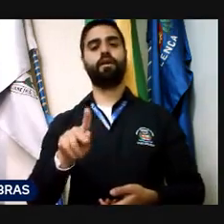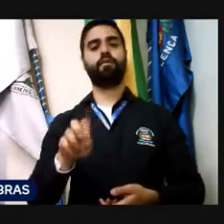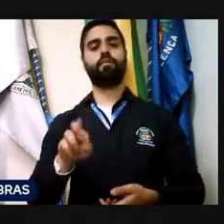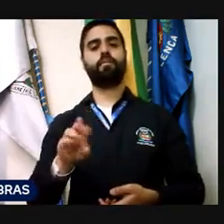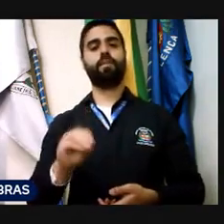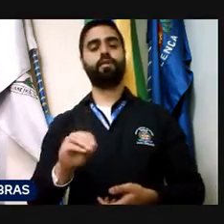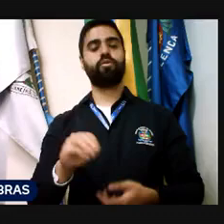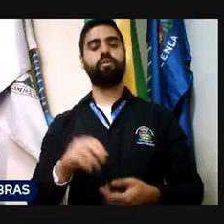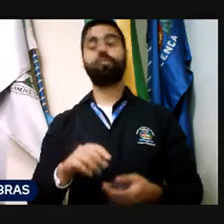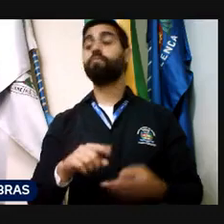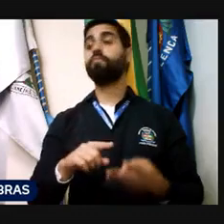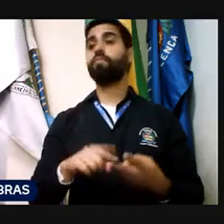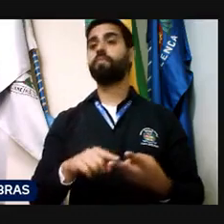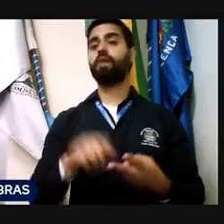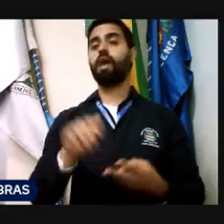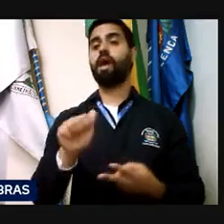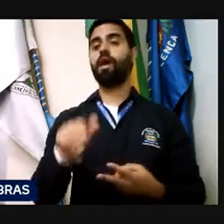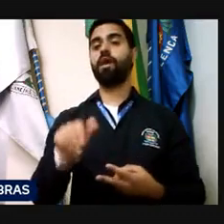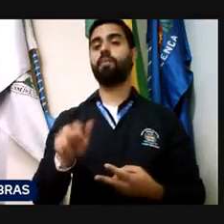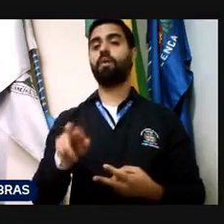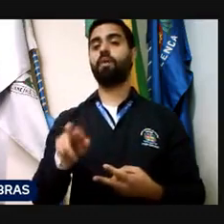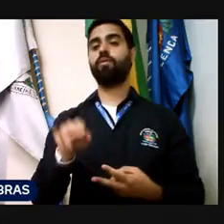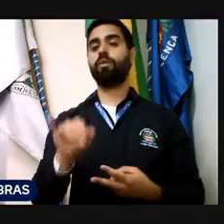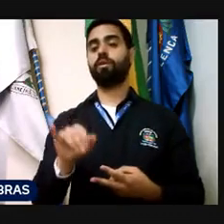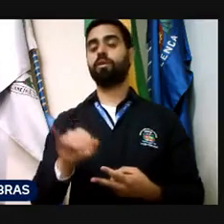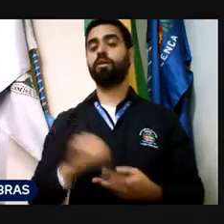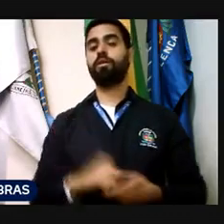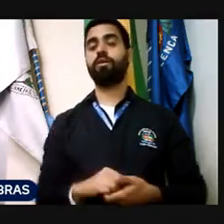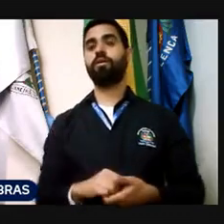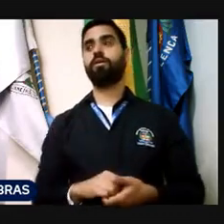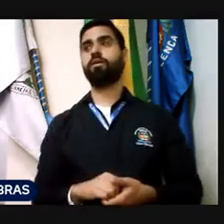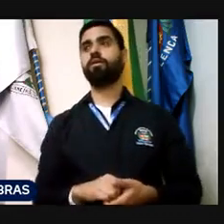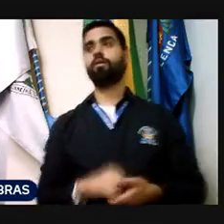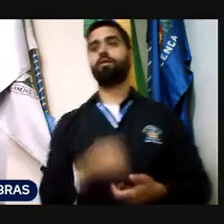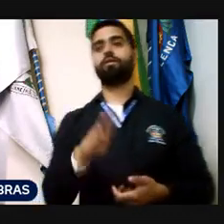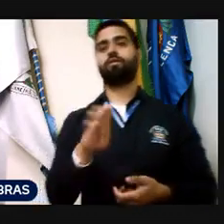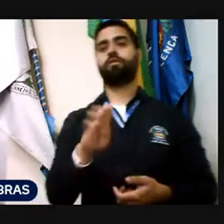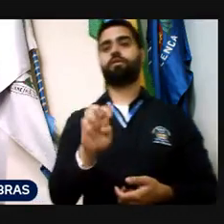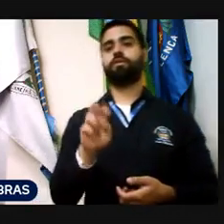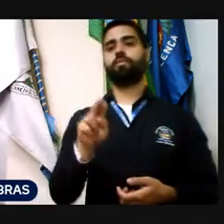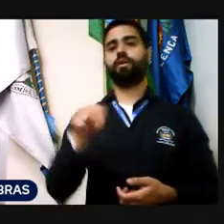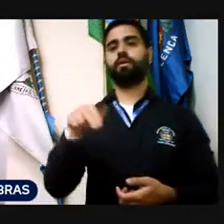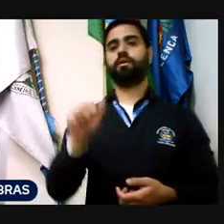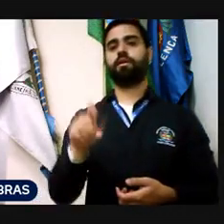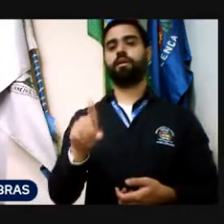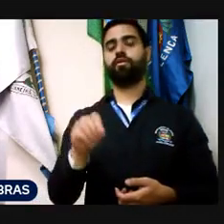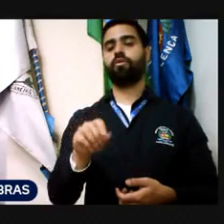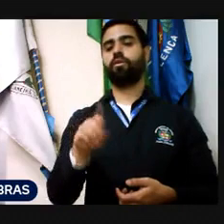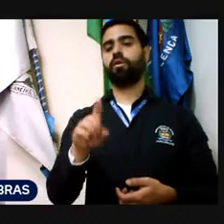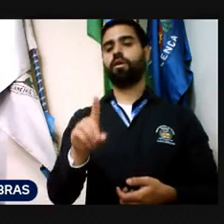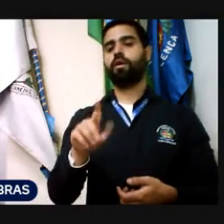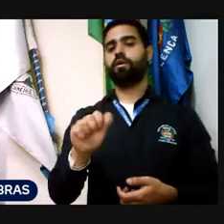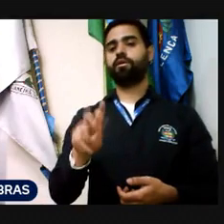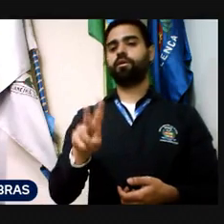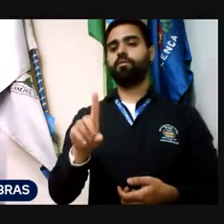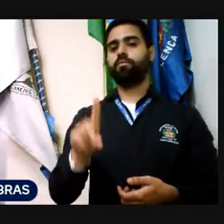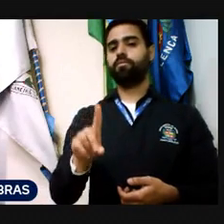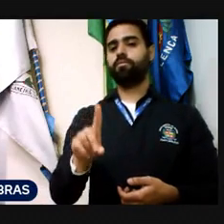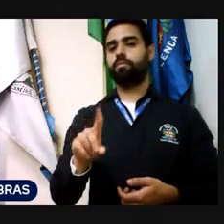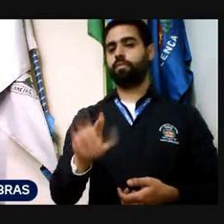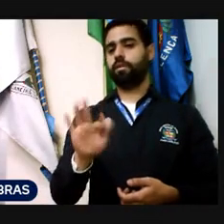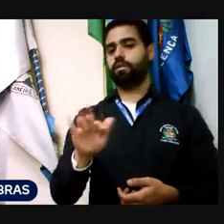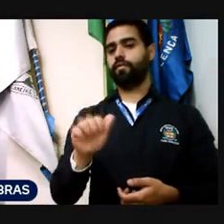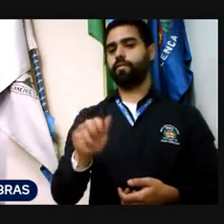Ávila, Pedro Graça, José Amauri, Bernardo Machado, David Nogueira, Fabiane